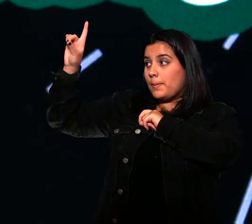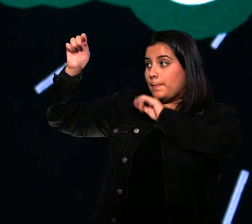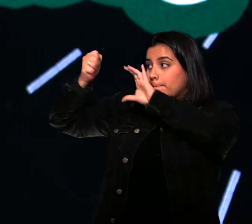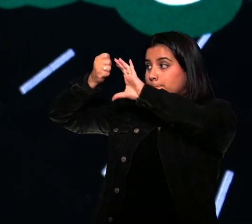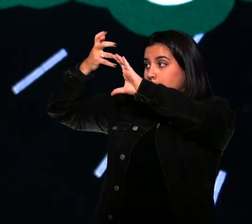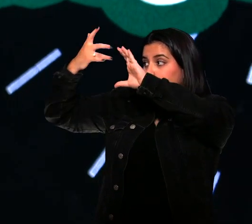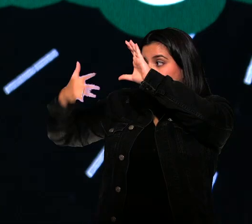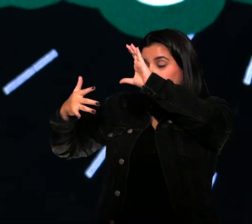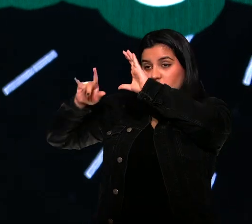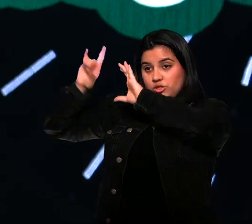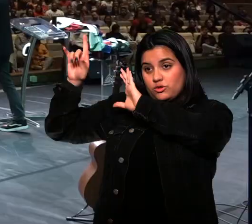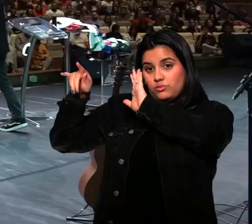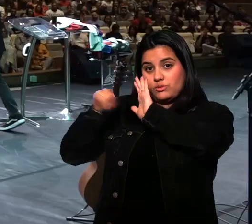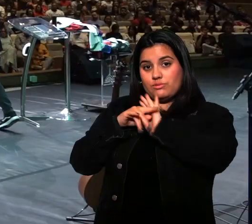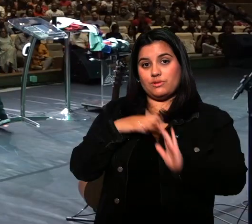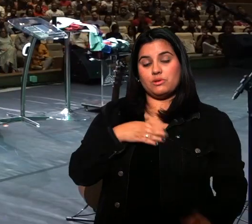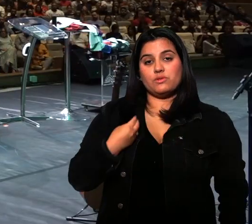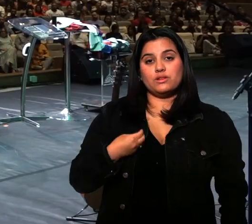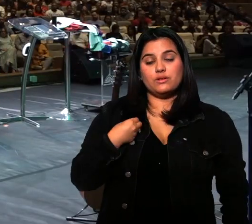nós.